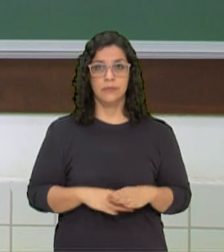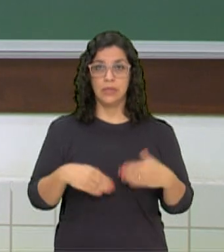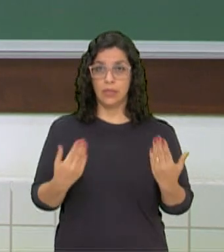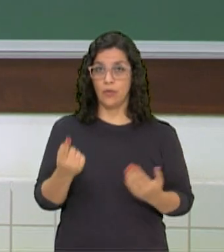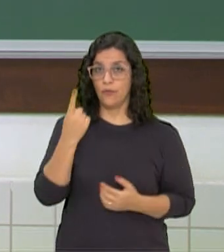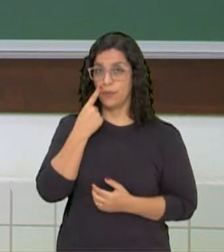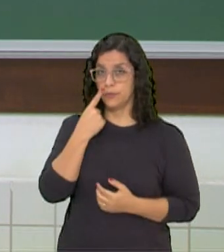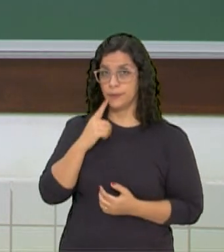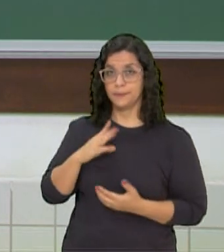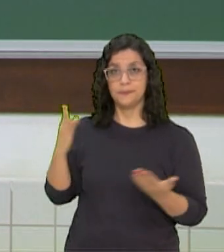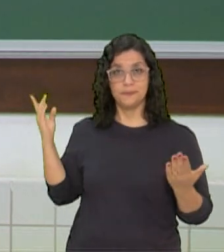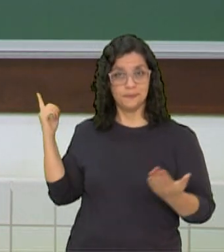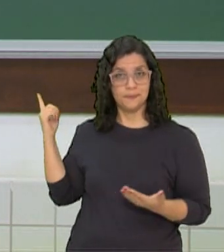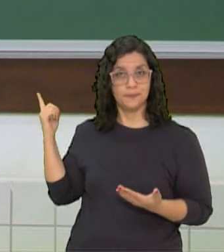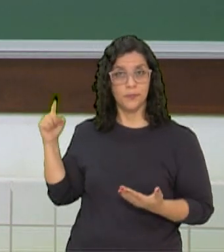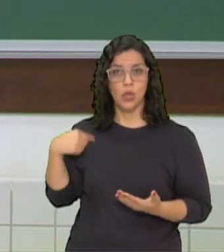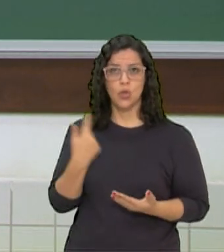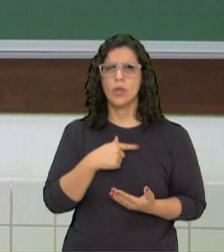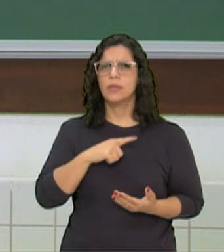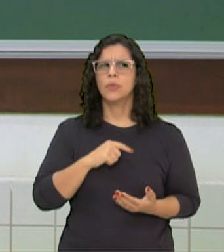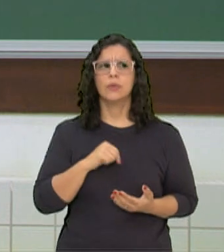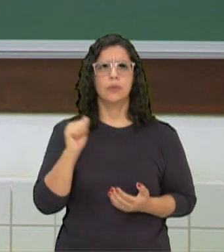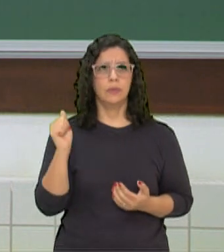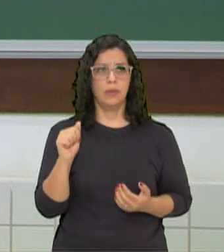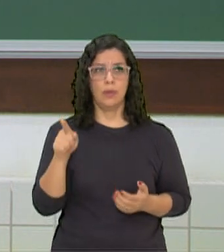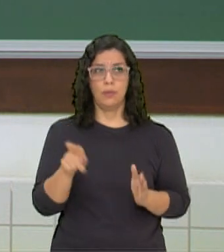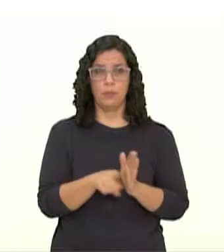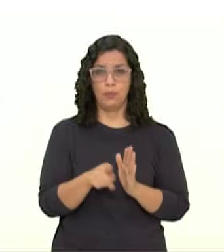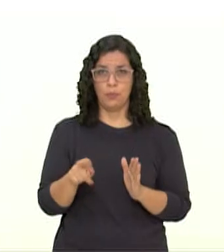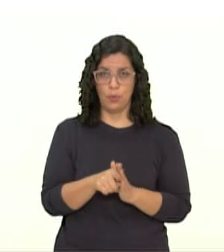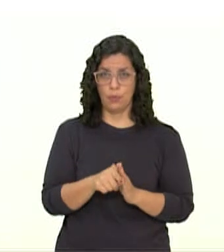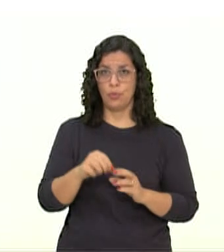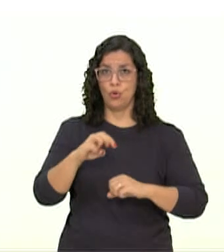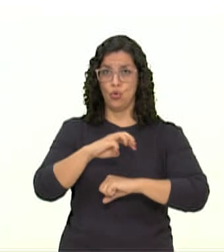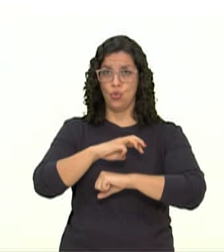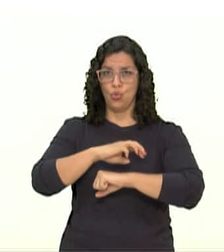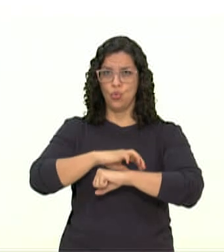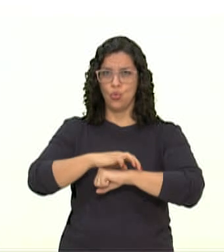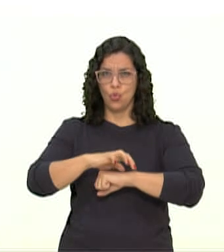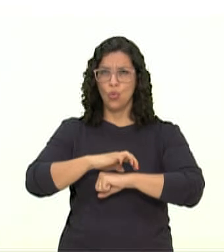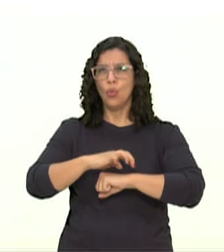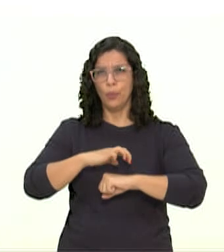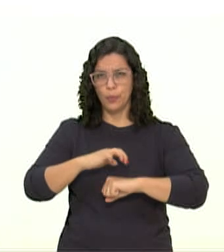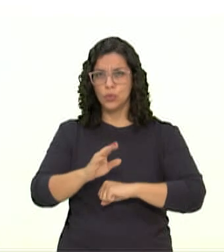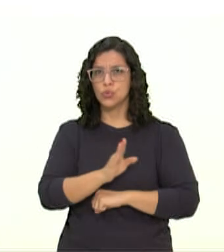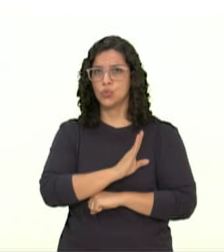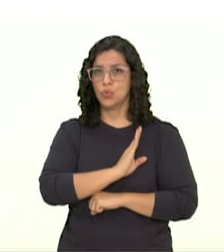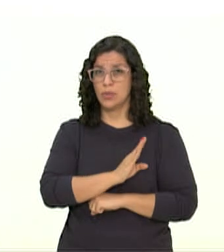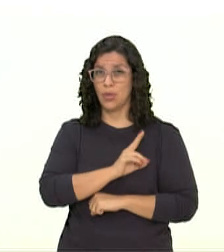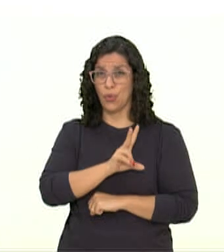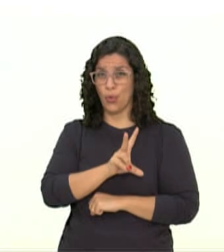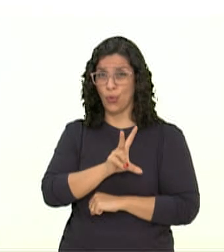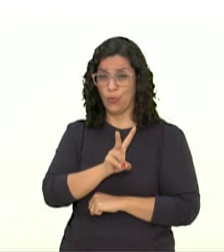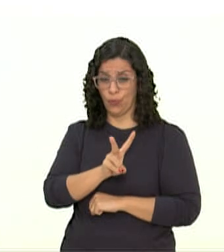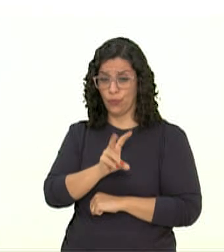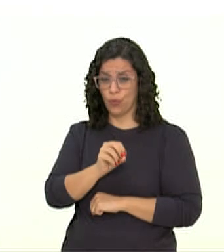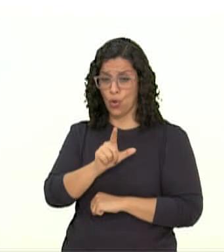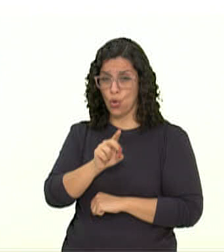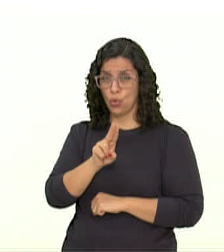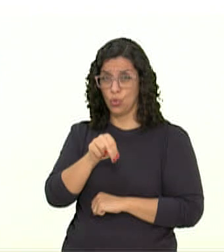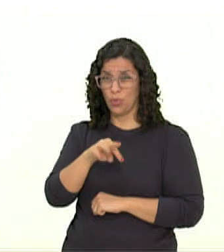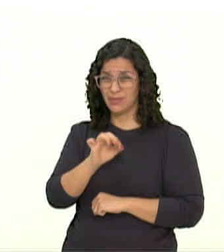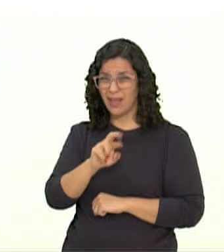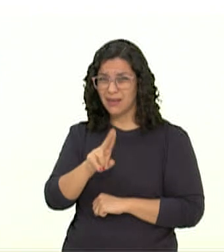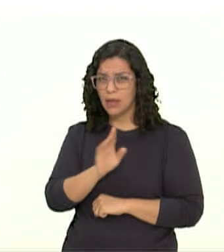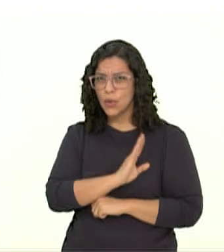Então vamos lá, gente. O que nós temos aqui? O tecido muscular estriado cardíaco apresenta contração voluntária encontrada no